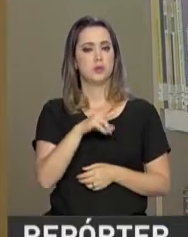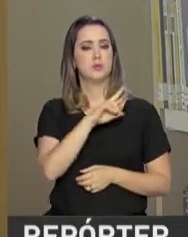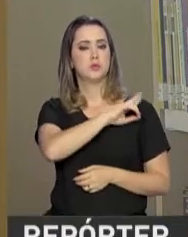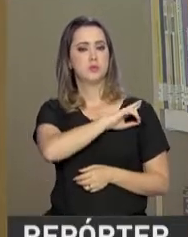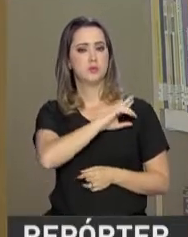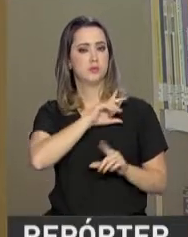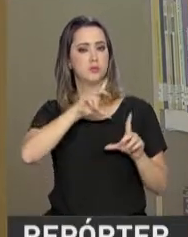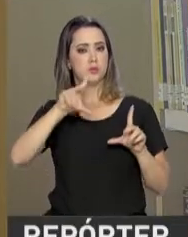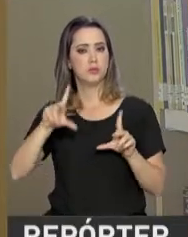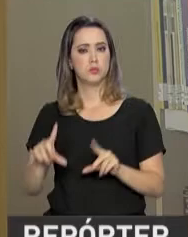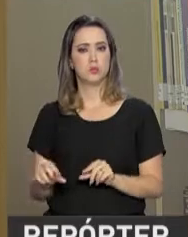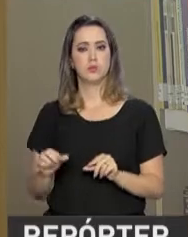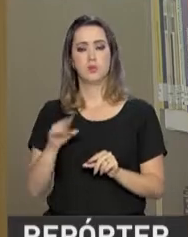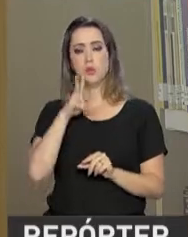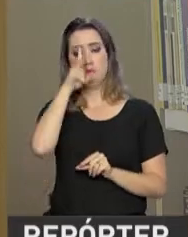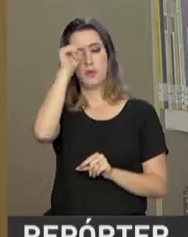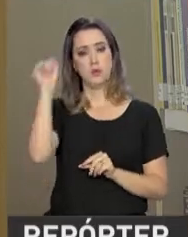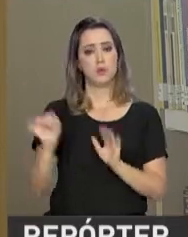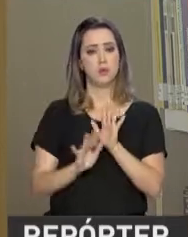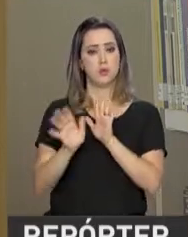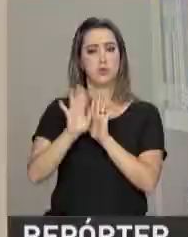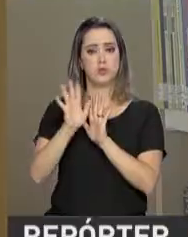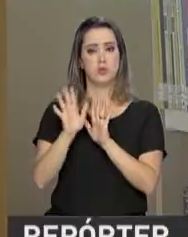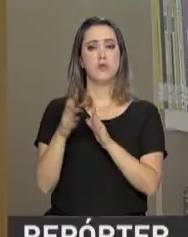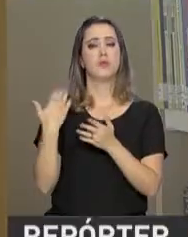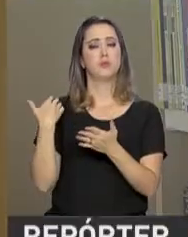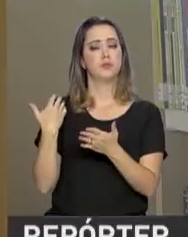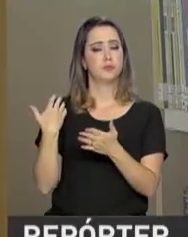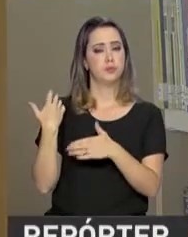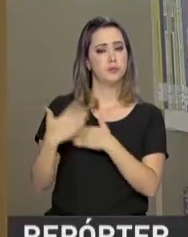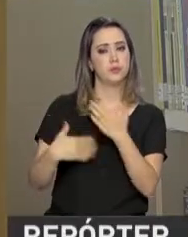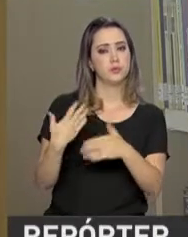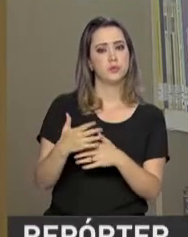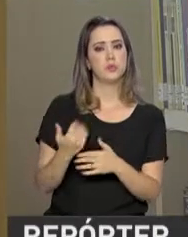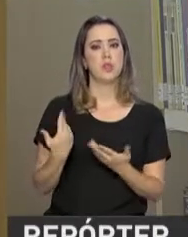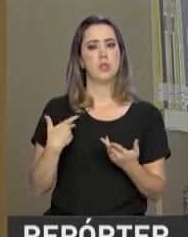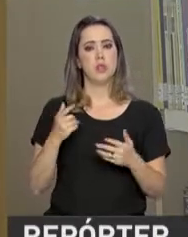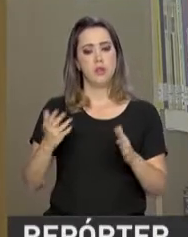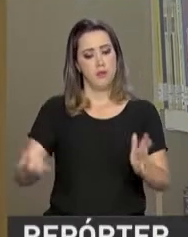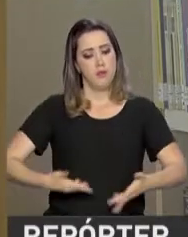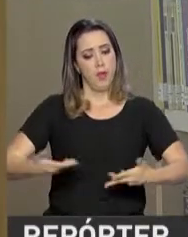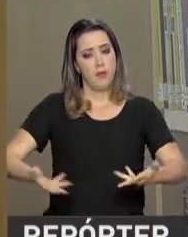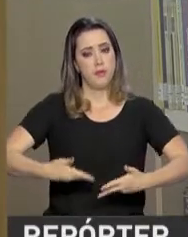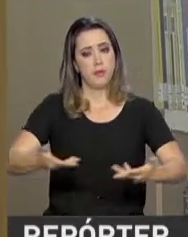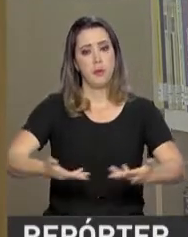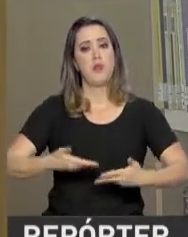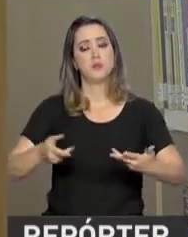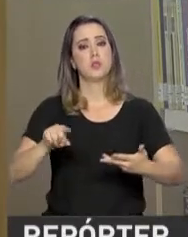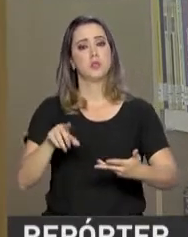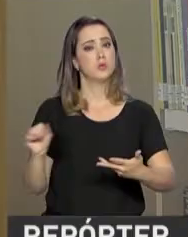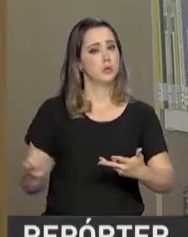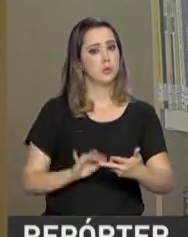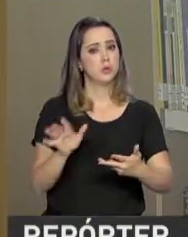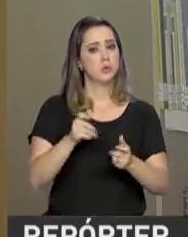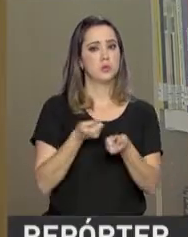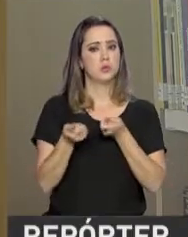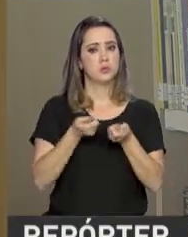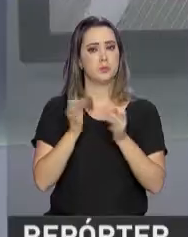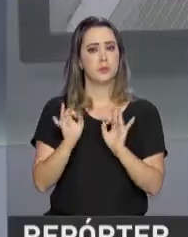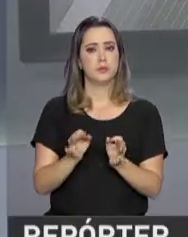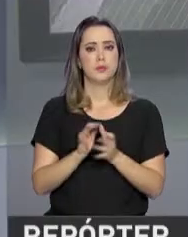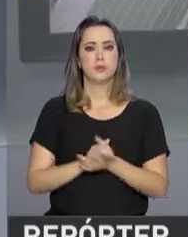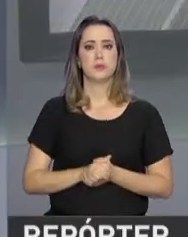essa queda forte da inflação nos últimos tempos. É uma superprodução que mantém os preços lá embaixo e a inflação sob